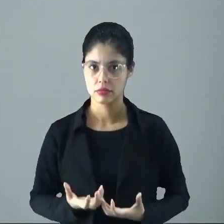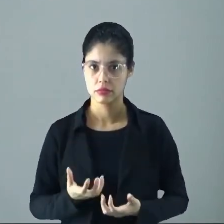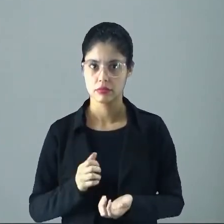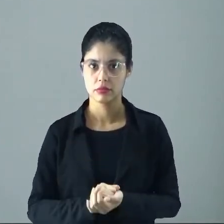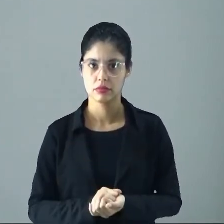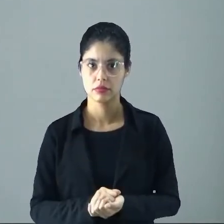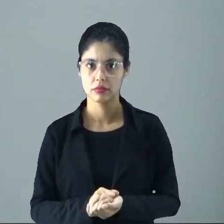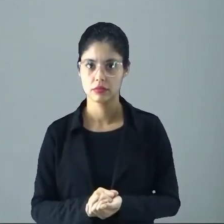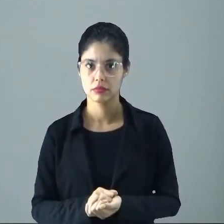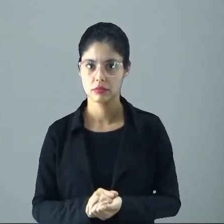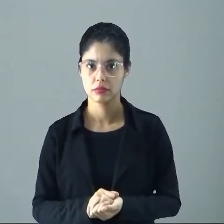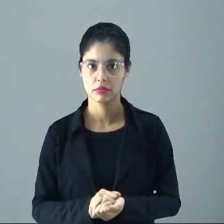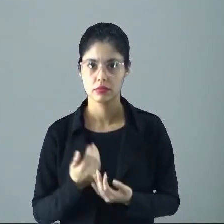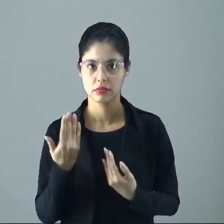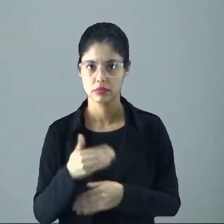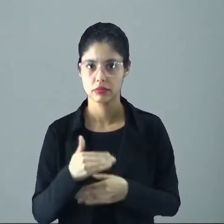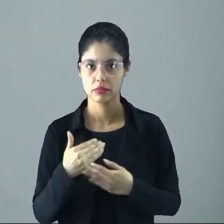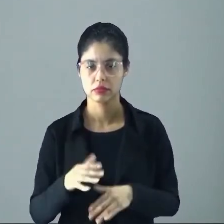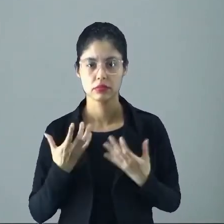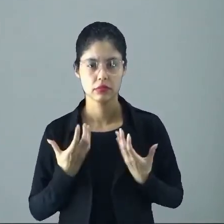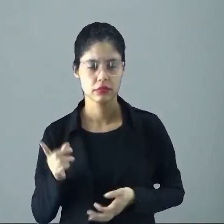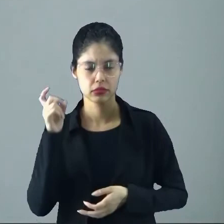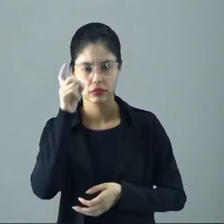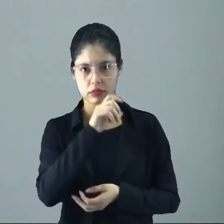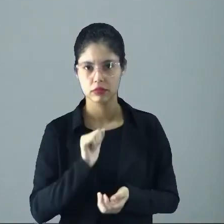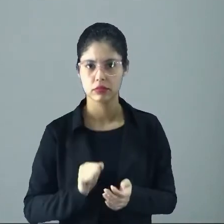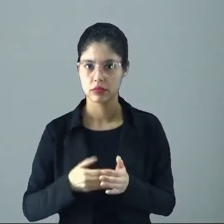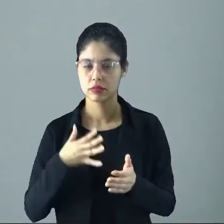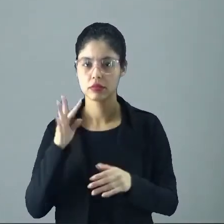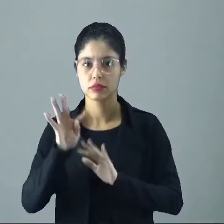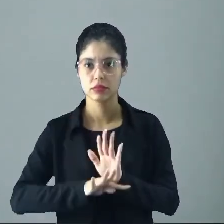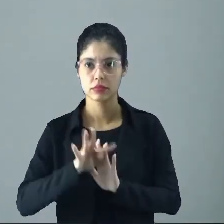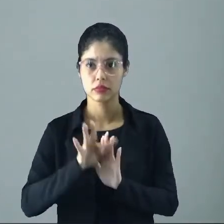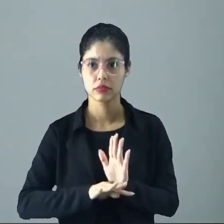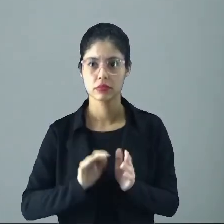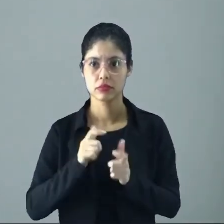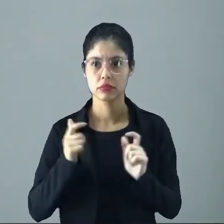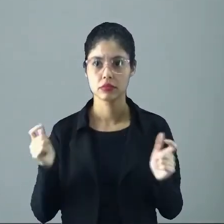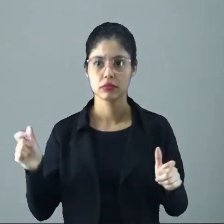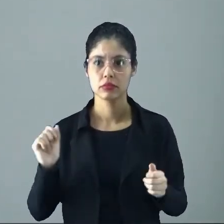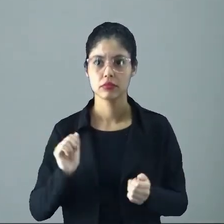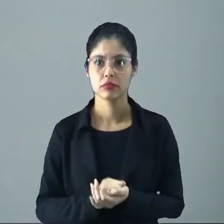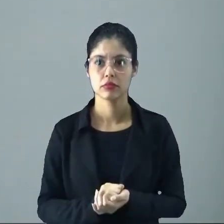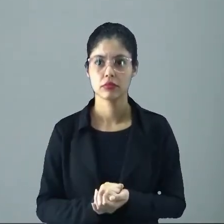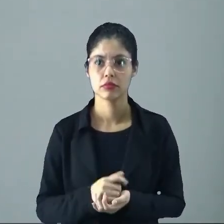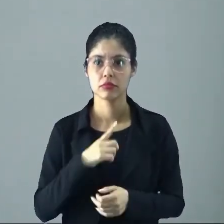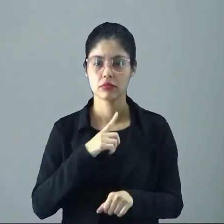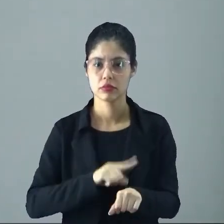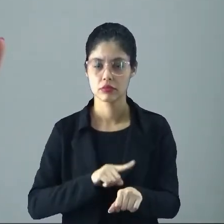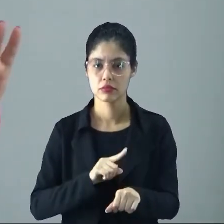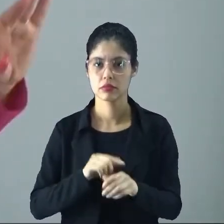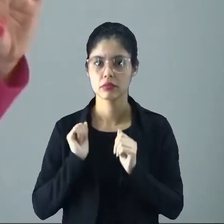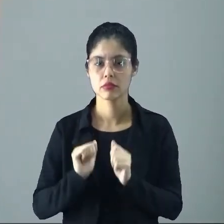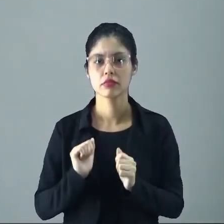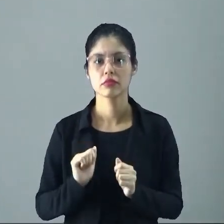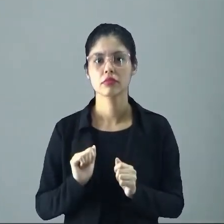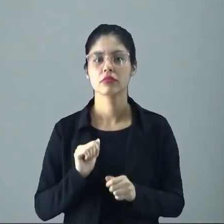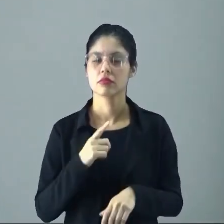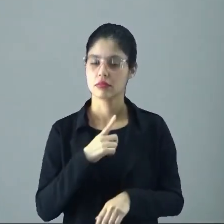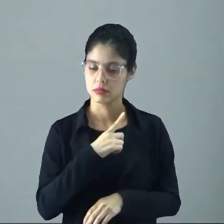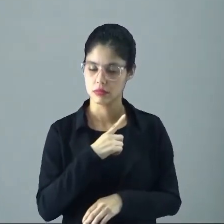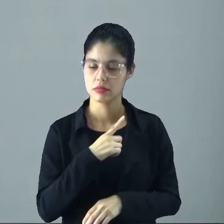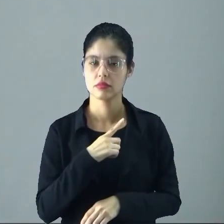né, gente? É uma prova... difícil, são muitos textos longos, então o tempo que a gente puder